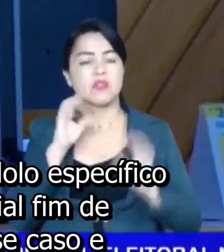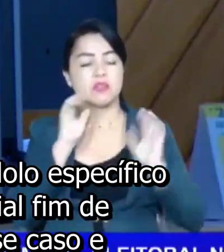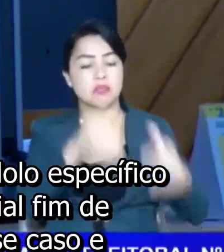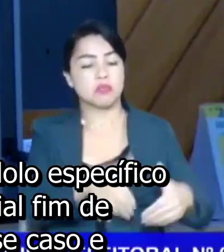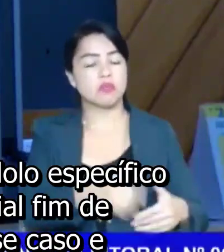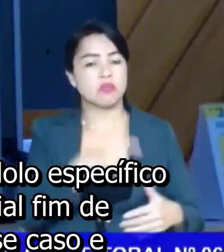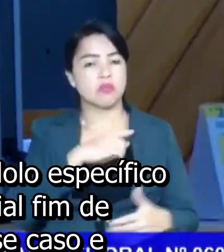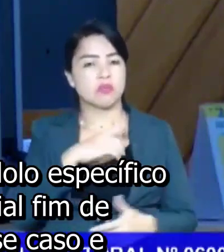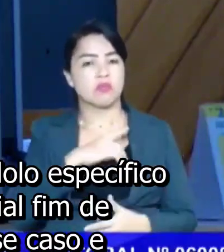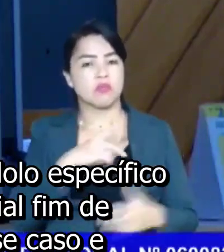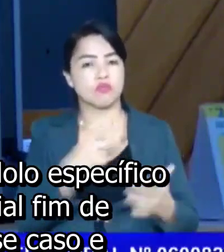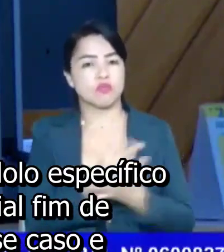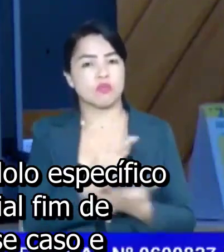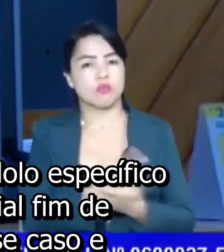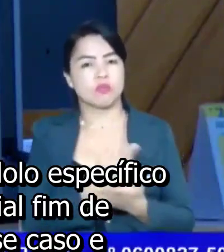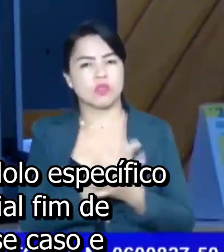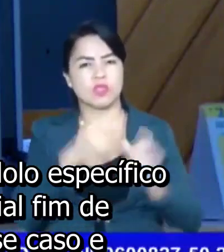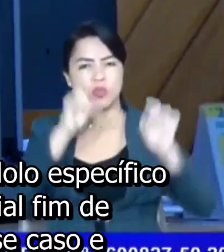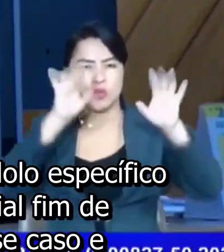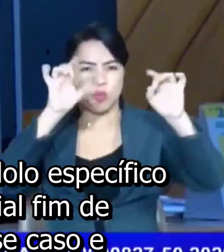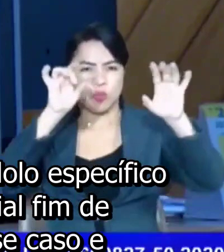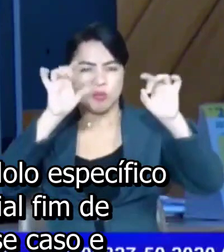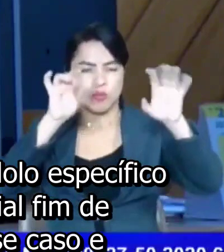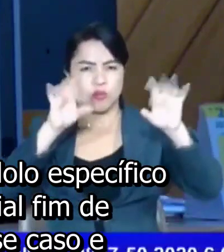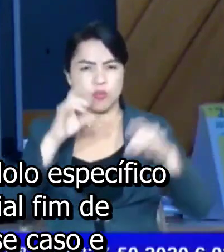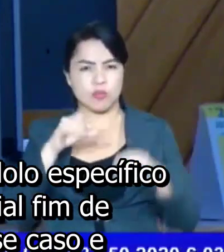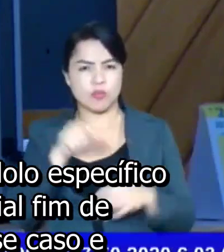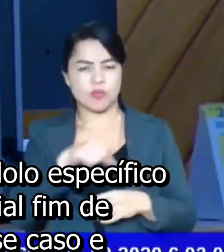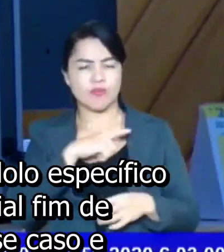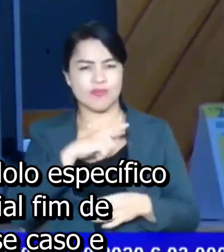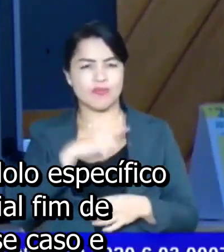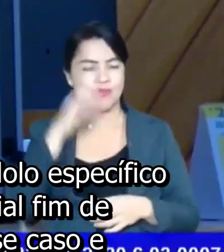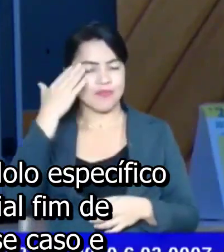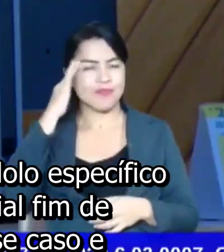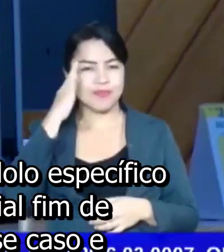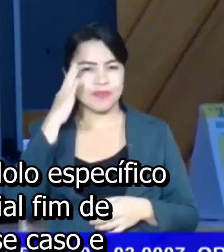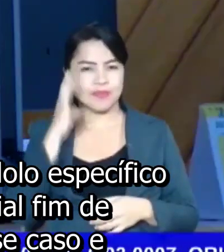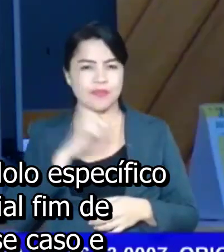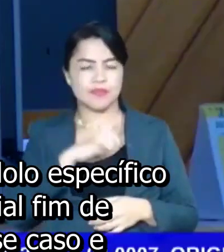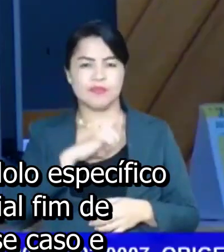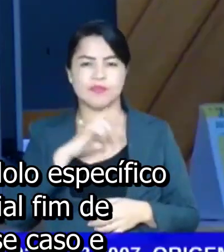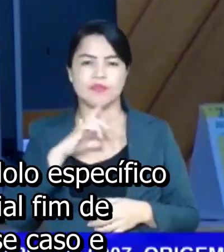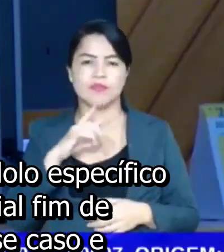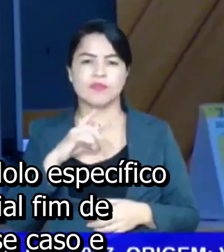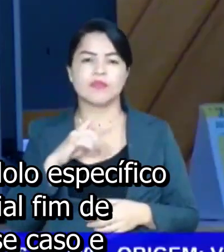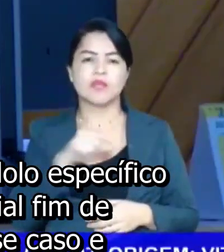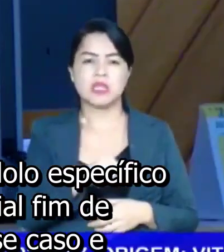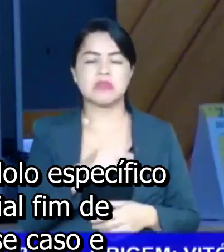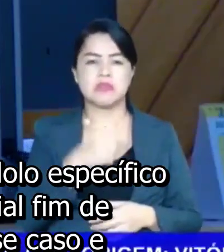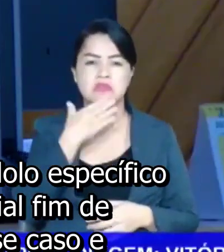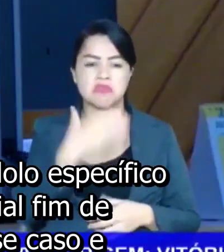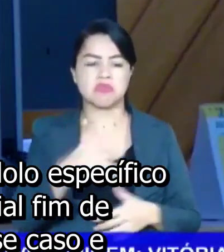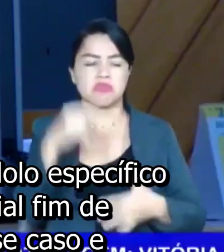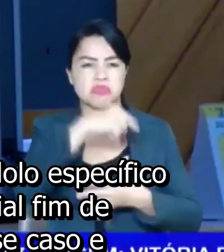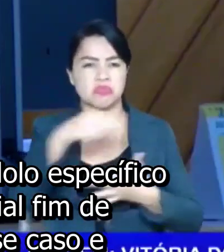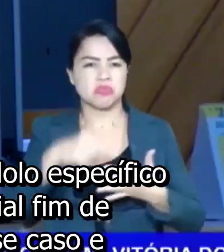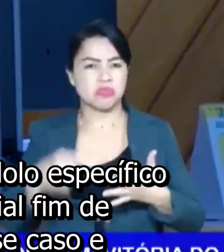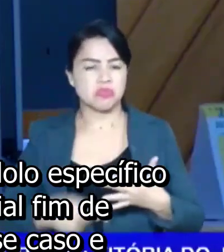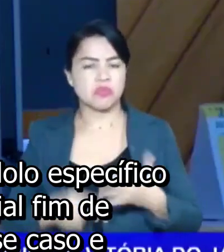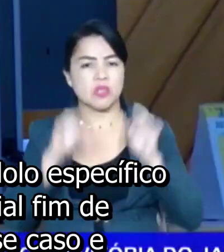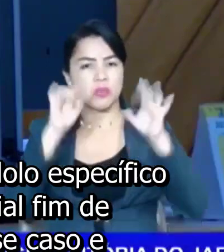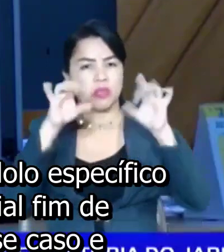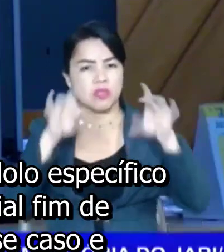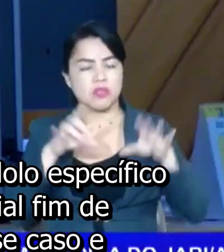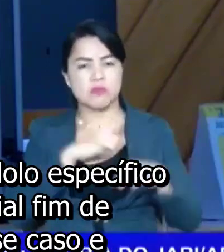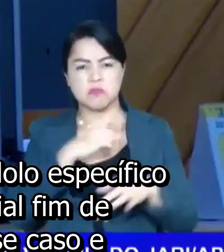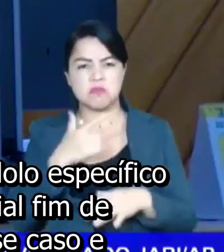específico, que é o especial, hoje nós entendemos como especial fim de agir, ou elemento subjetivo especial do